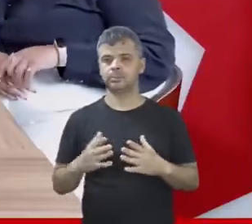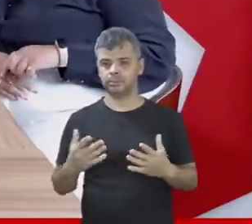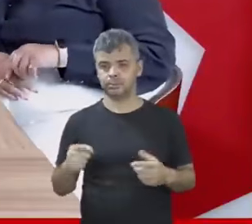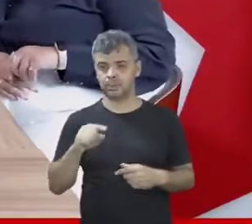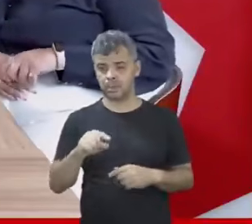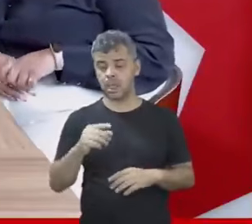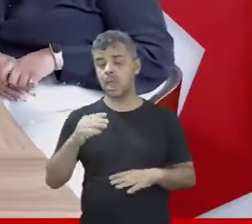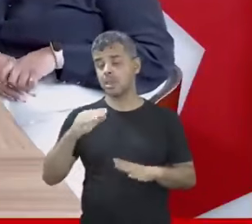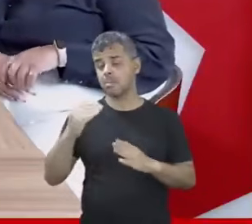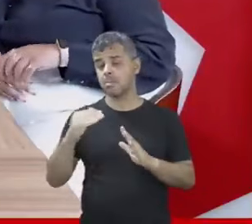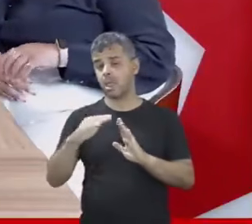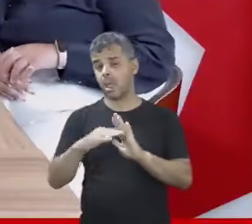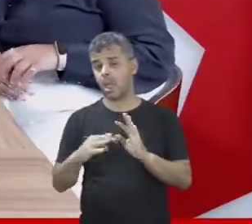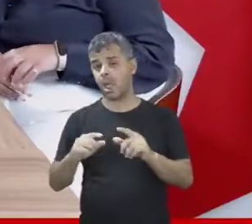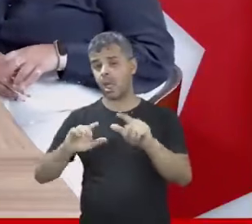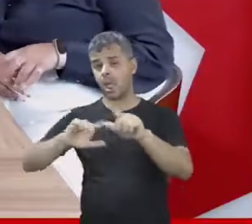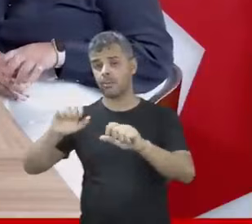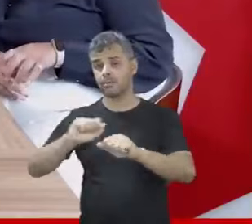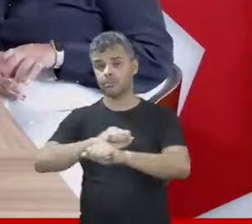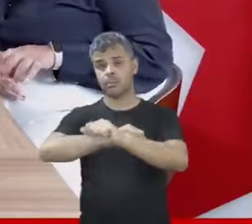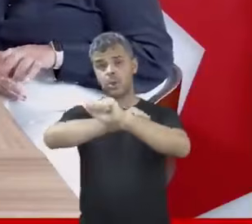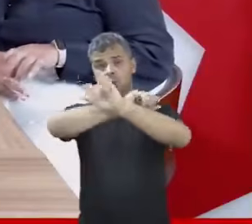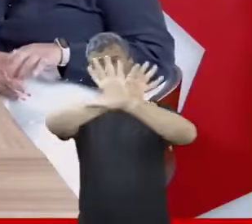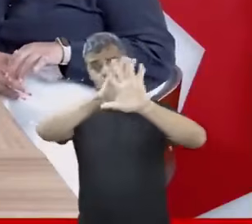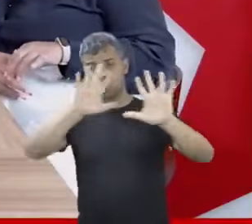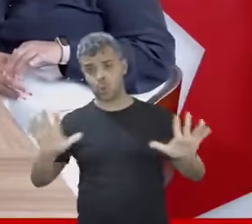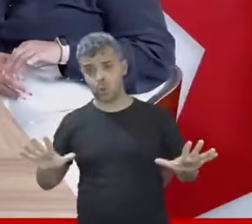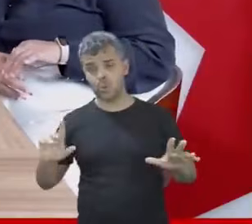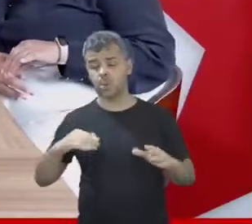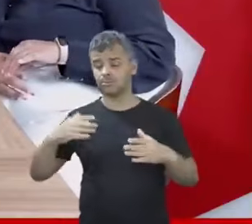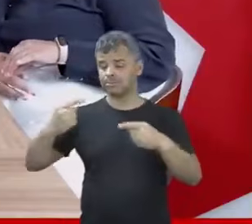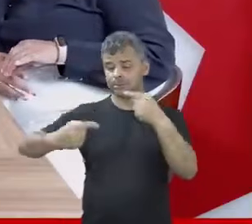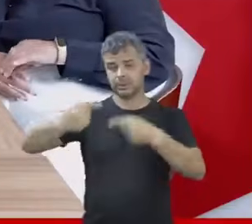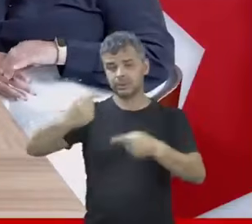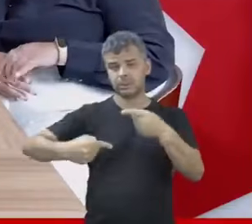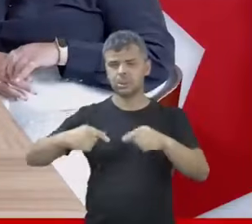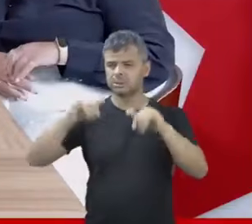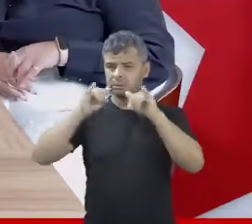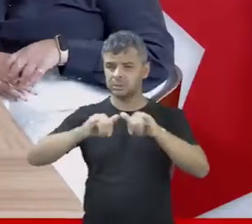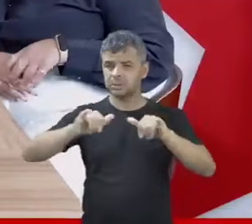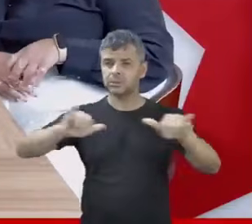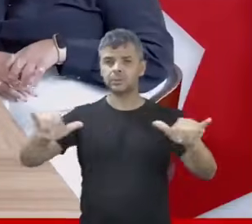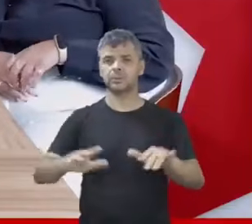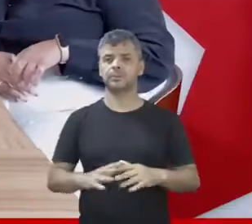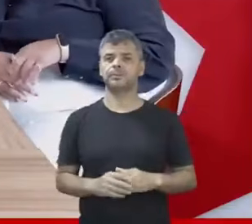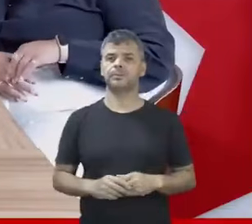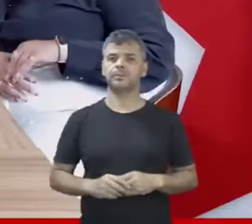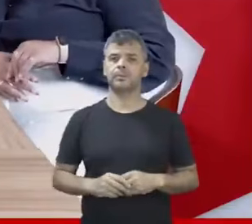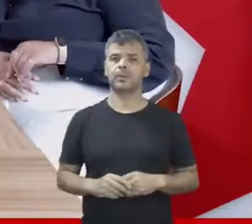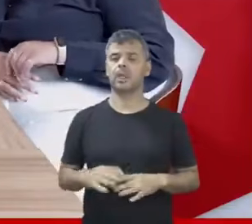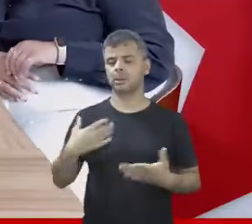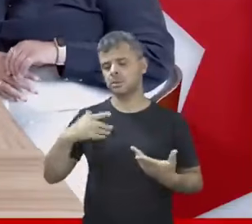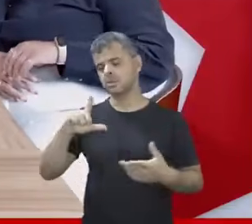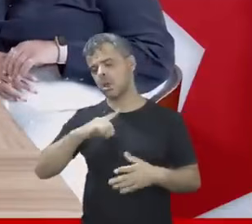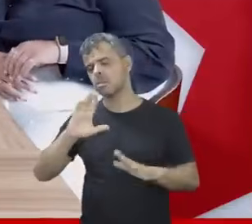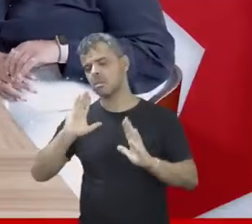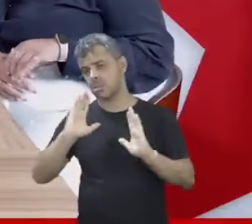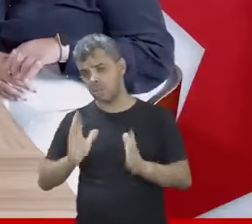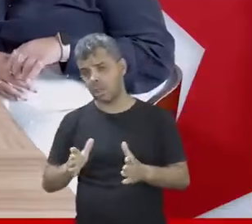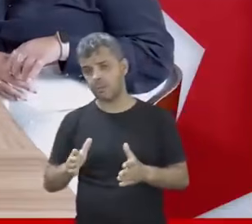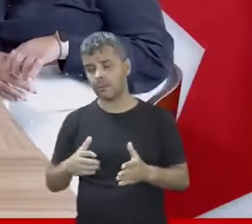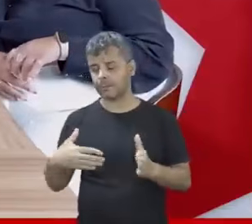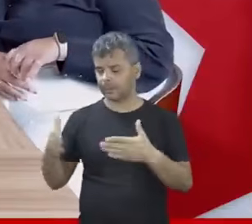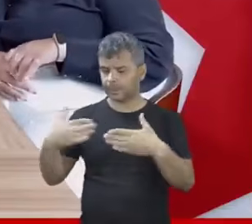Este programa hoje deixa muito claro, né, esse nosso debate, todas as informações que vieram à tona aqui na